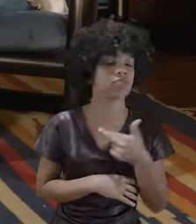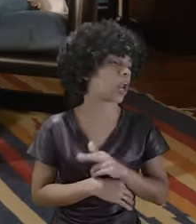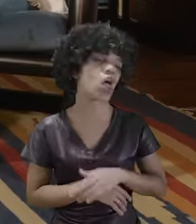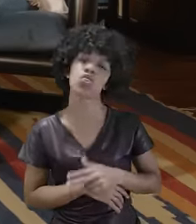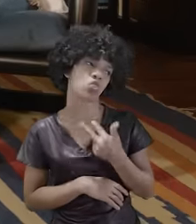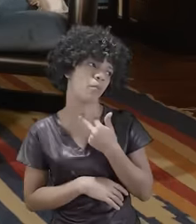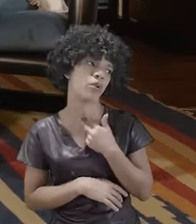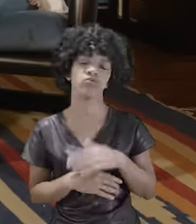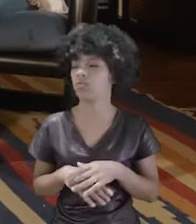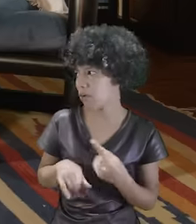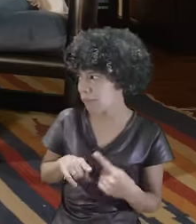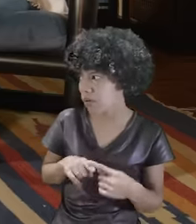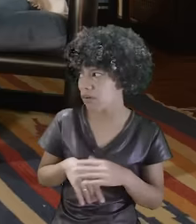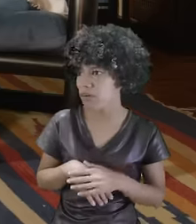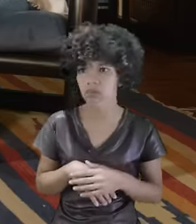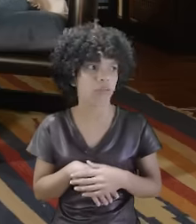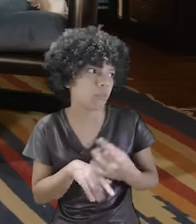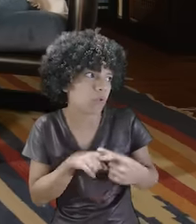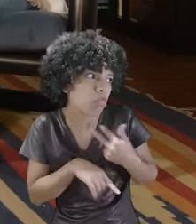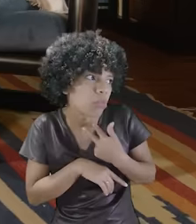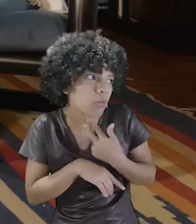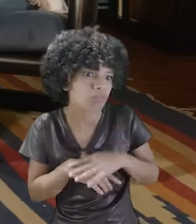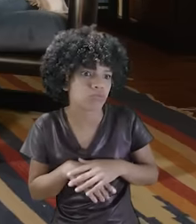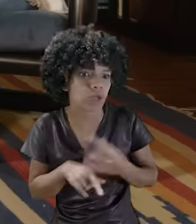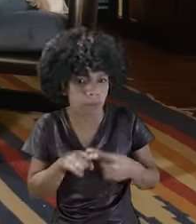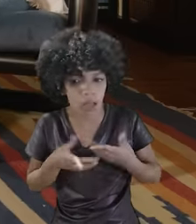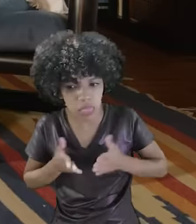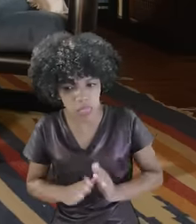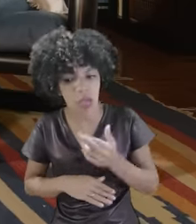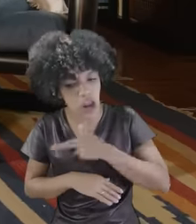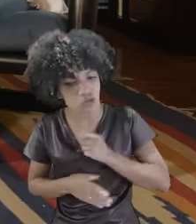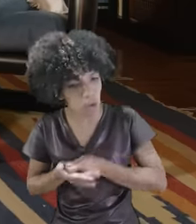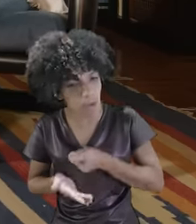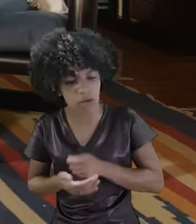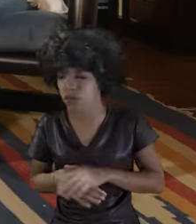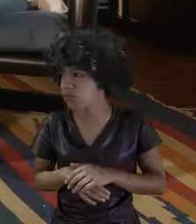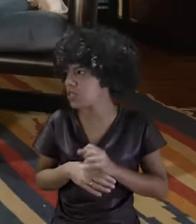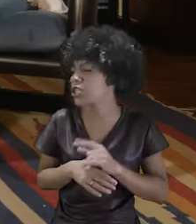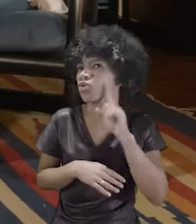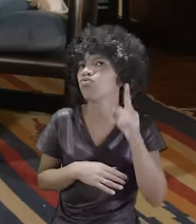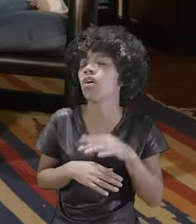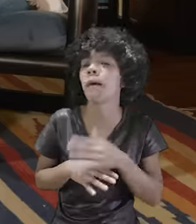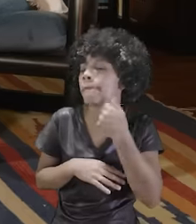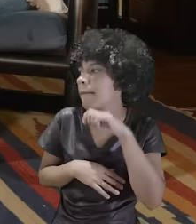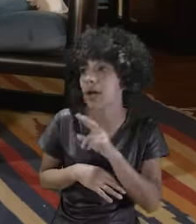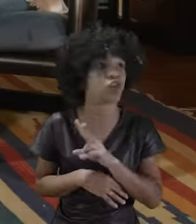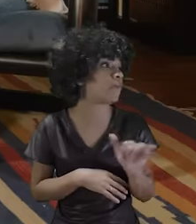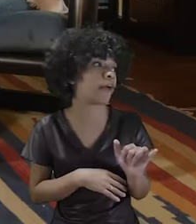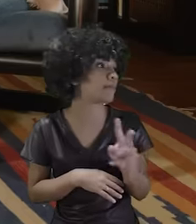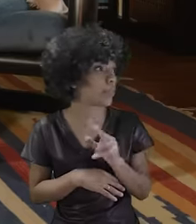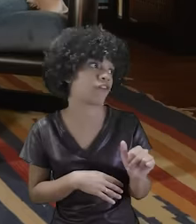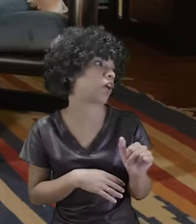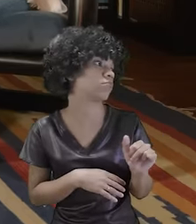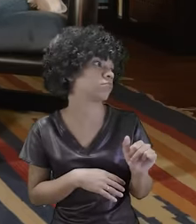outro lote porque não pode porque não pode ele nasceu uma semana ele tem que seguir minha religião não pode se ele chegar onde fala mamãe' e não